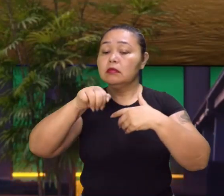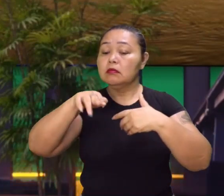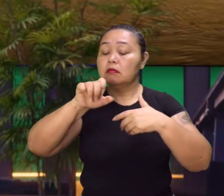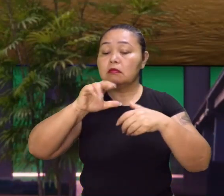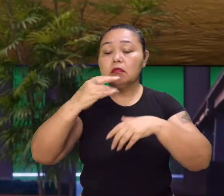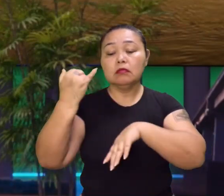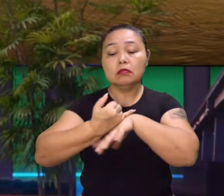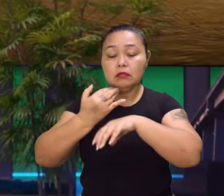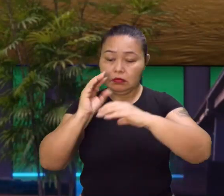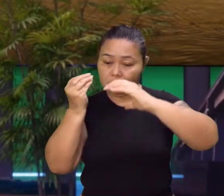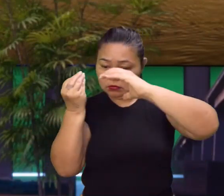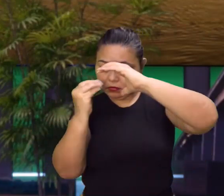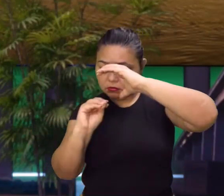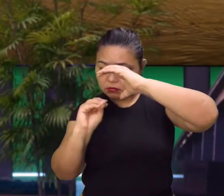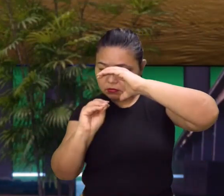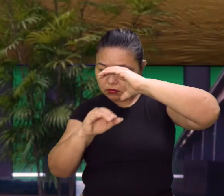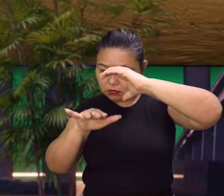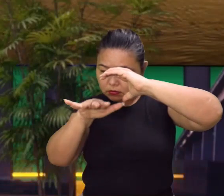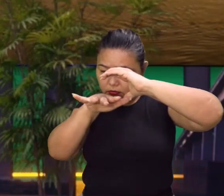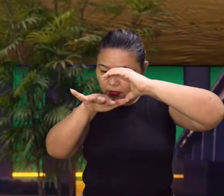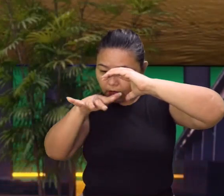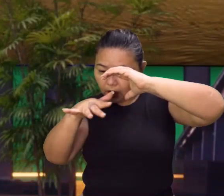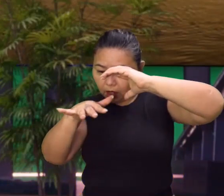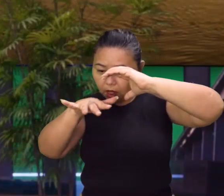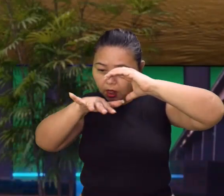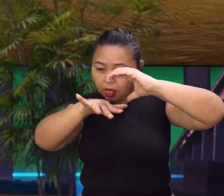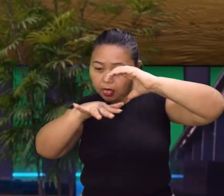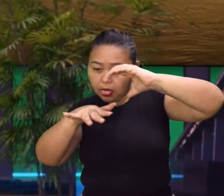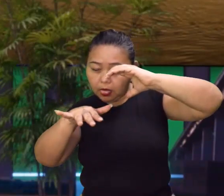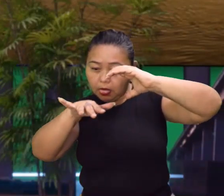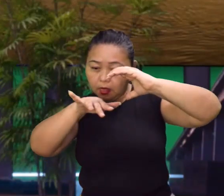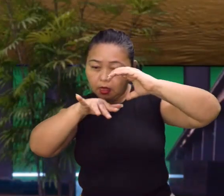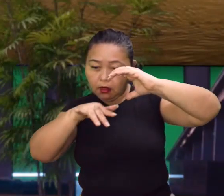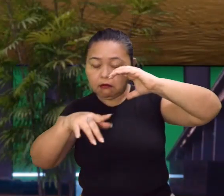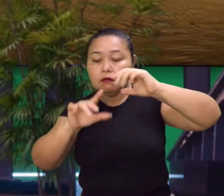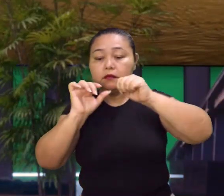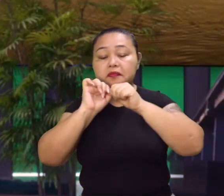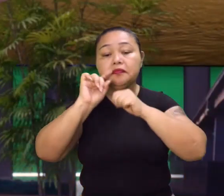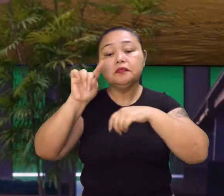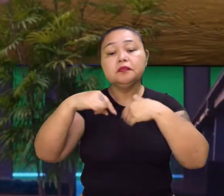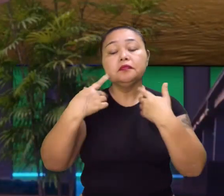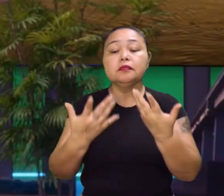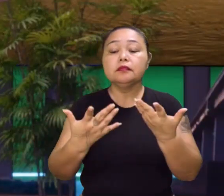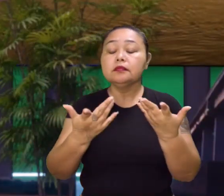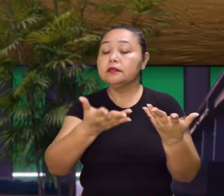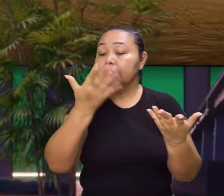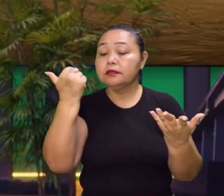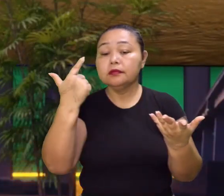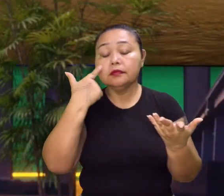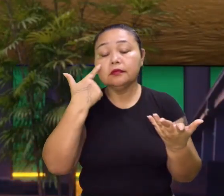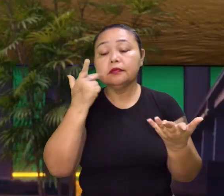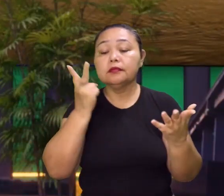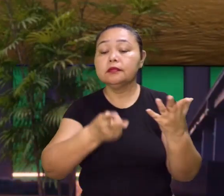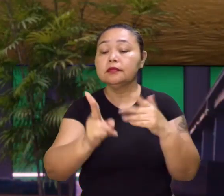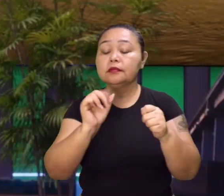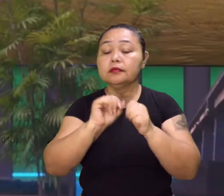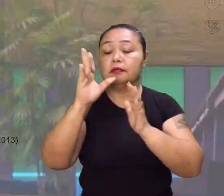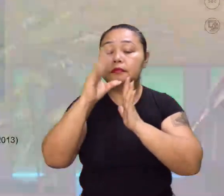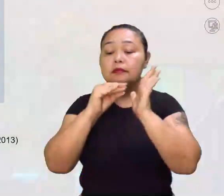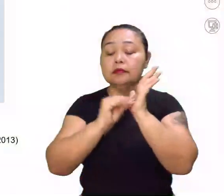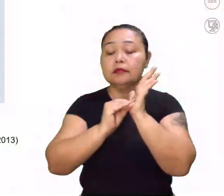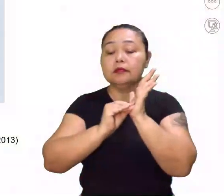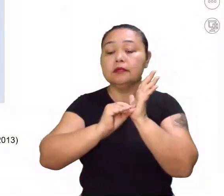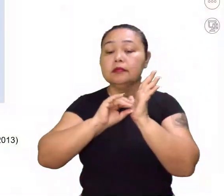ferro, o núcleo da Terra em estado líquido, Muito bem. né? Exatamente. Então, galera, vamos lá, continuando com o conteúdo agora